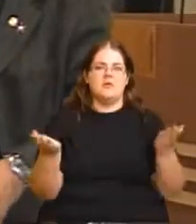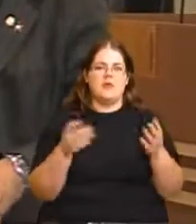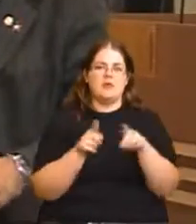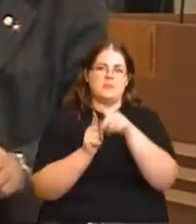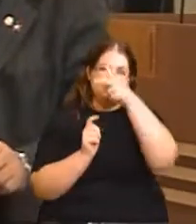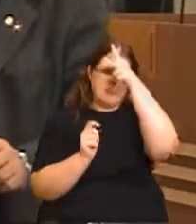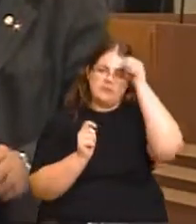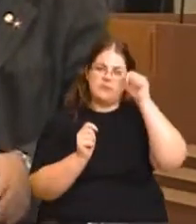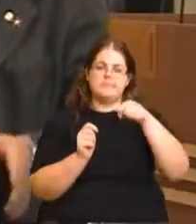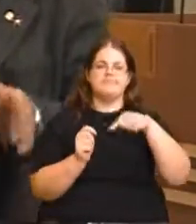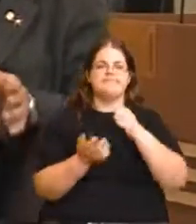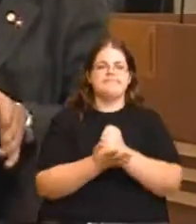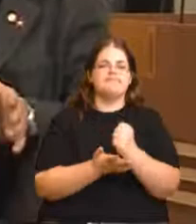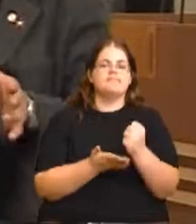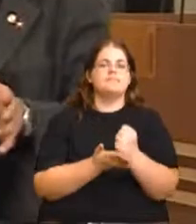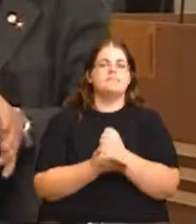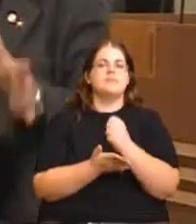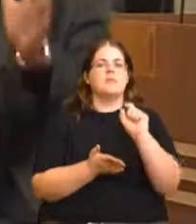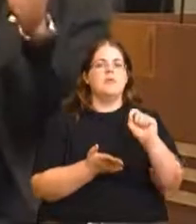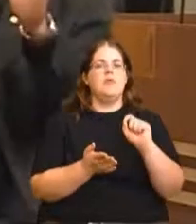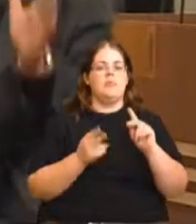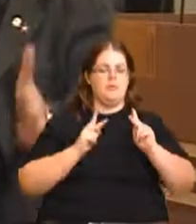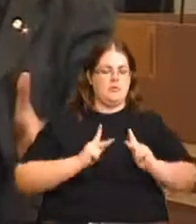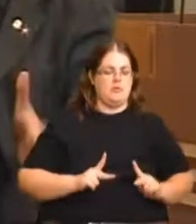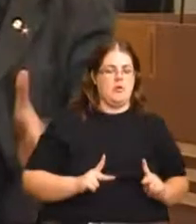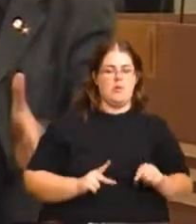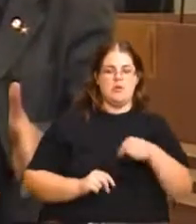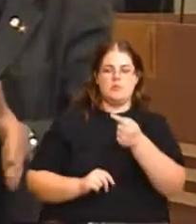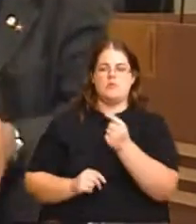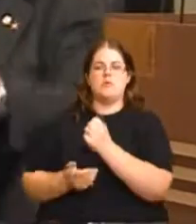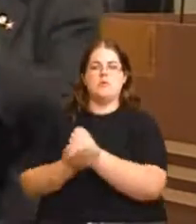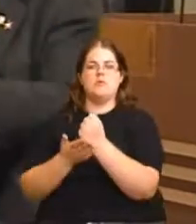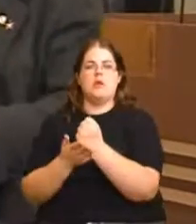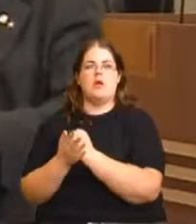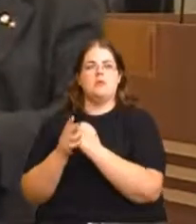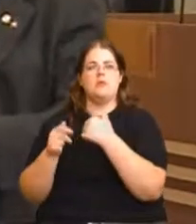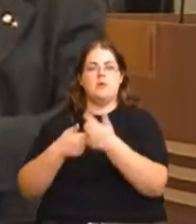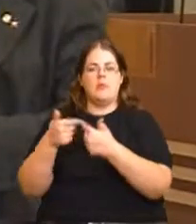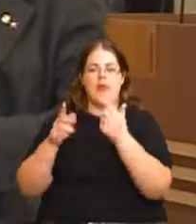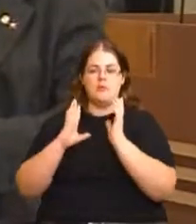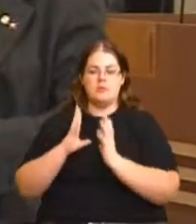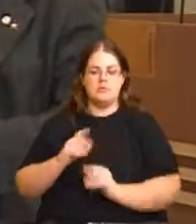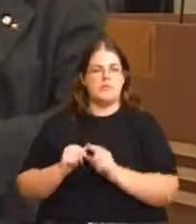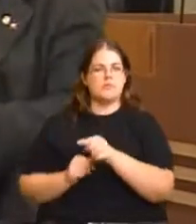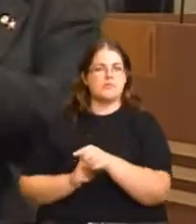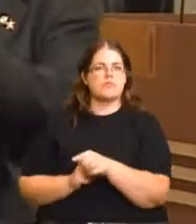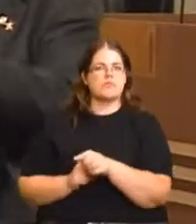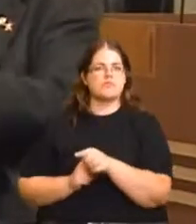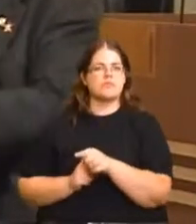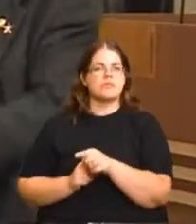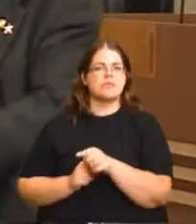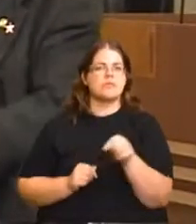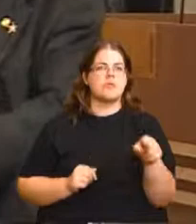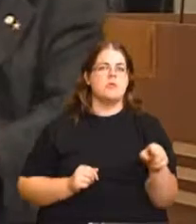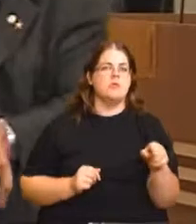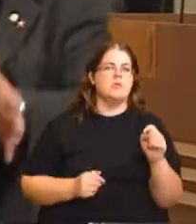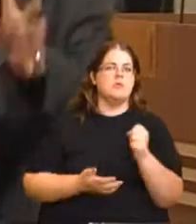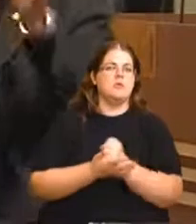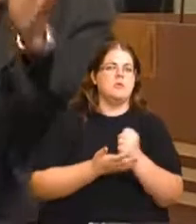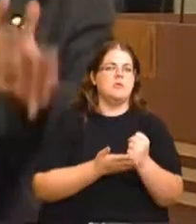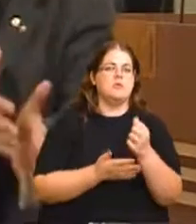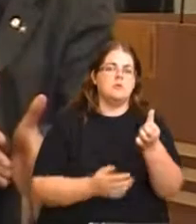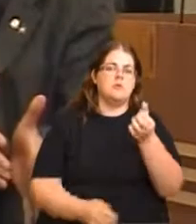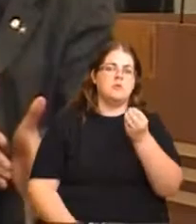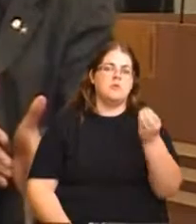secretários, e o governo atual, é que nós contratamos pessoas e eles contrataram serviços. Então, eles foram contratados 150 quilômetros, não, nós